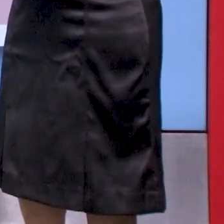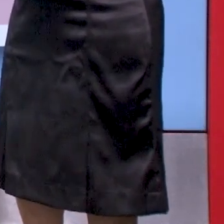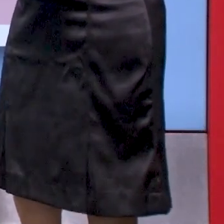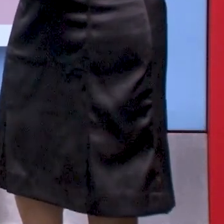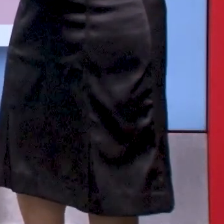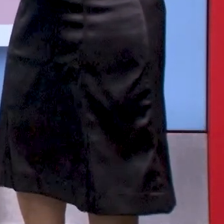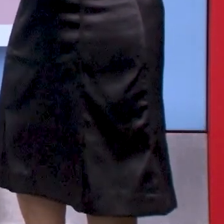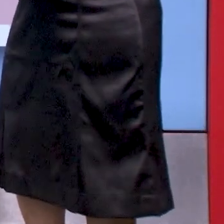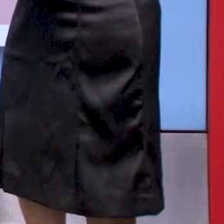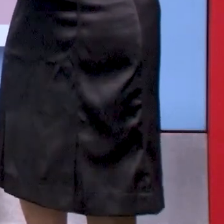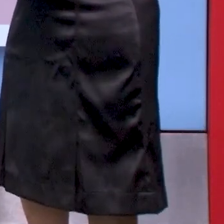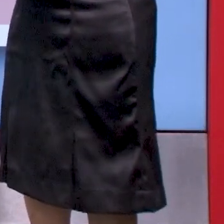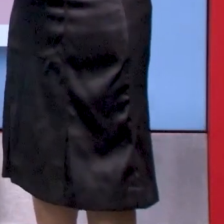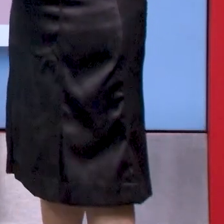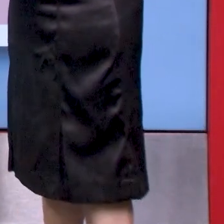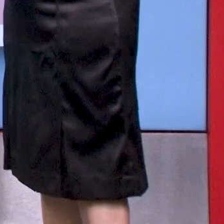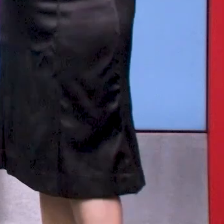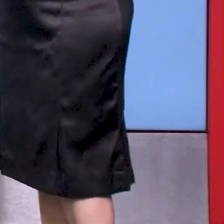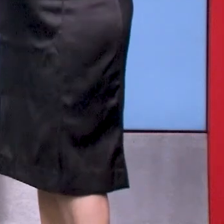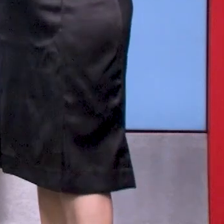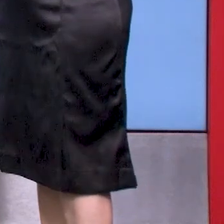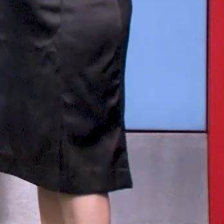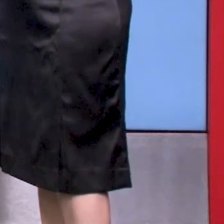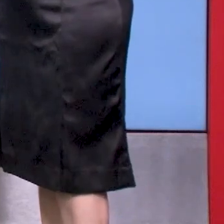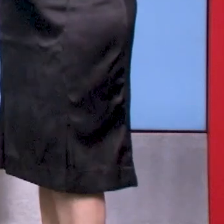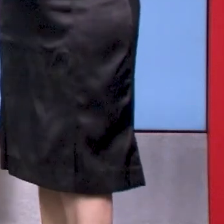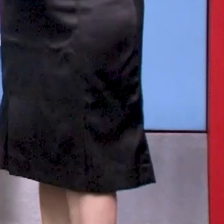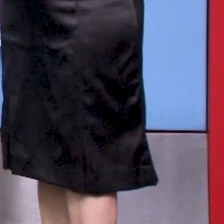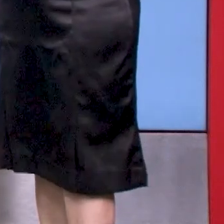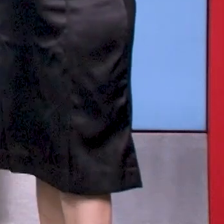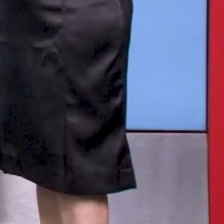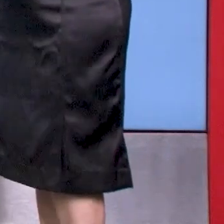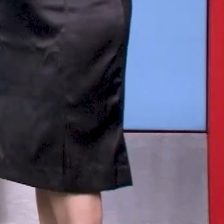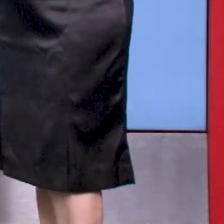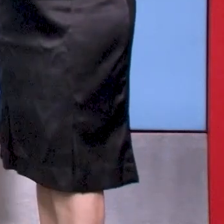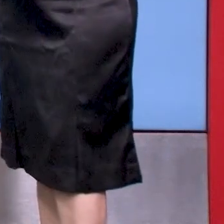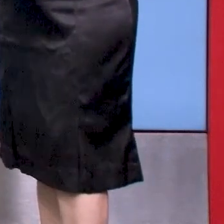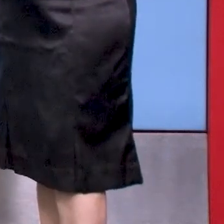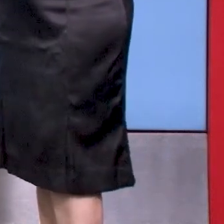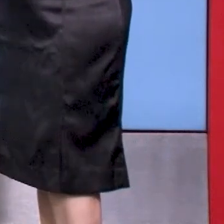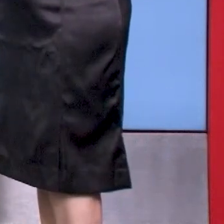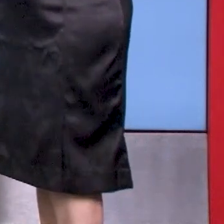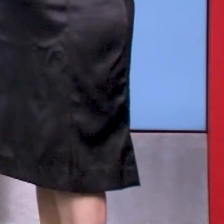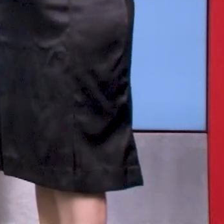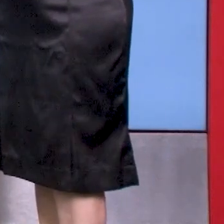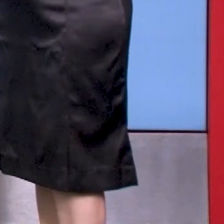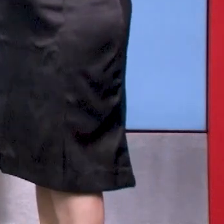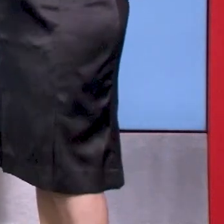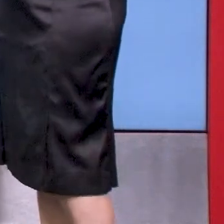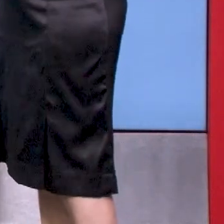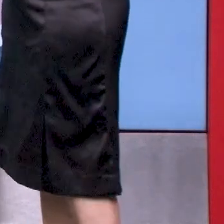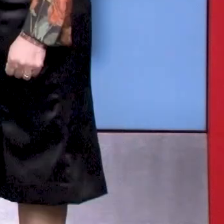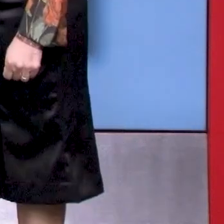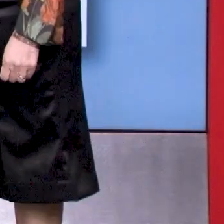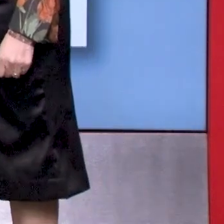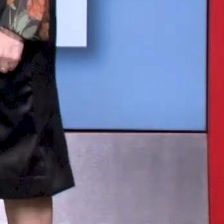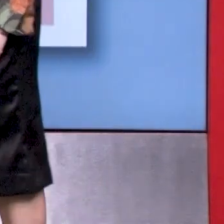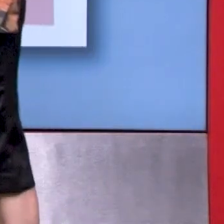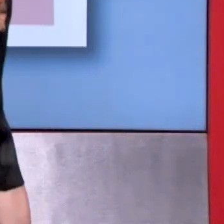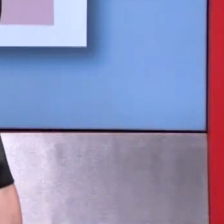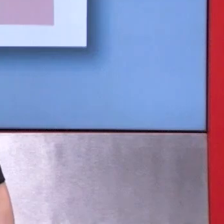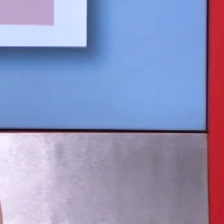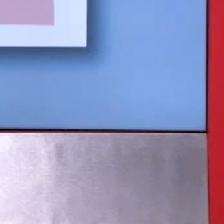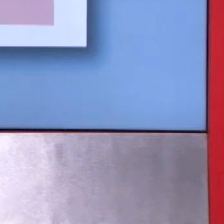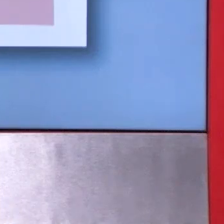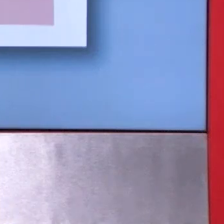a pessoa que está respondendo a pergunta? É a pessoa que está respondendo a pergunta. Então,